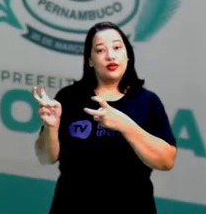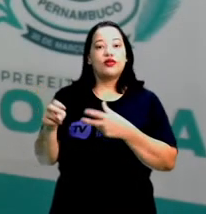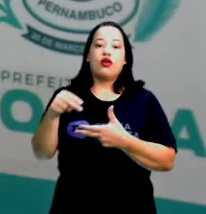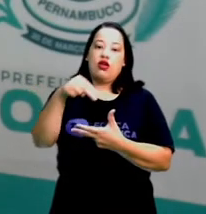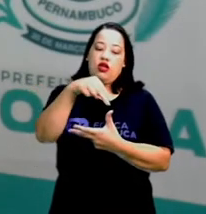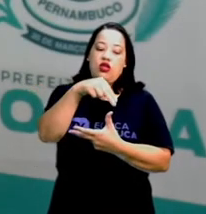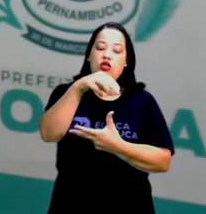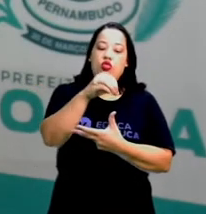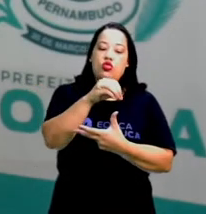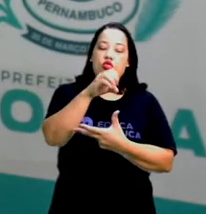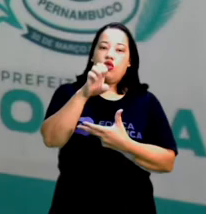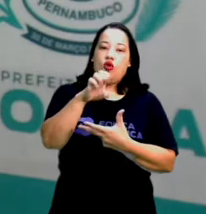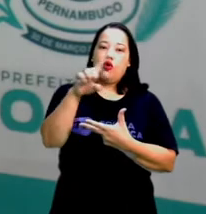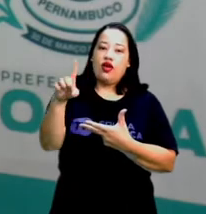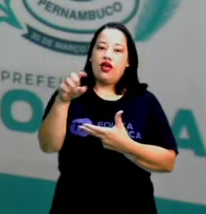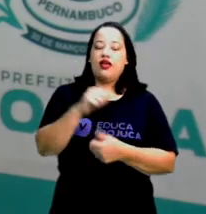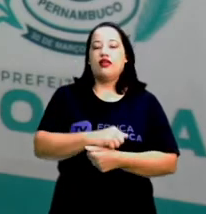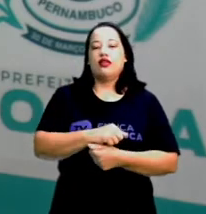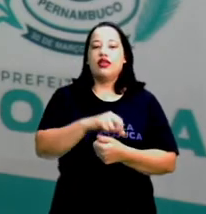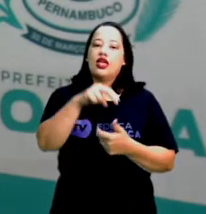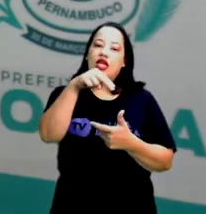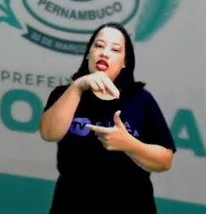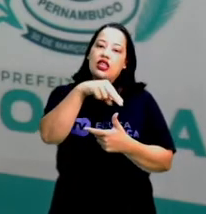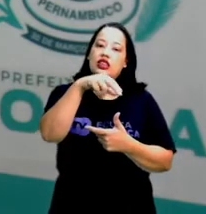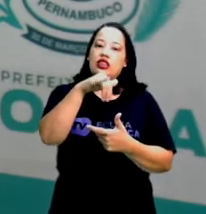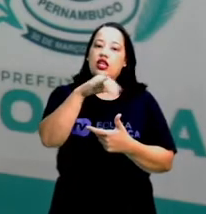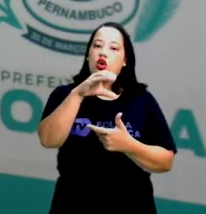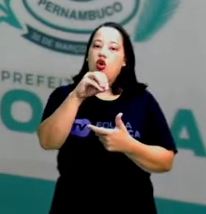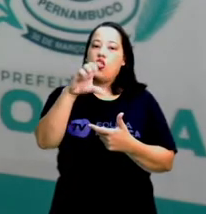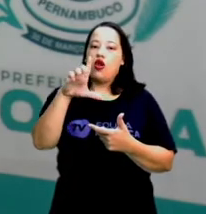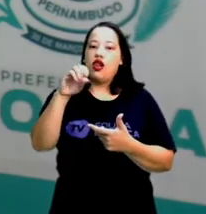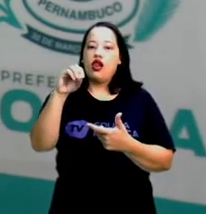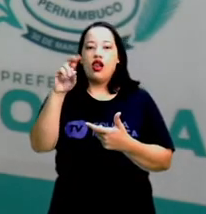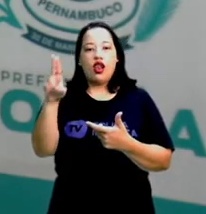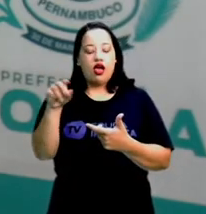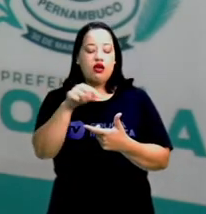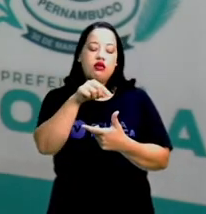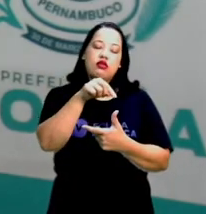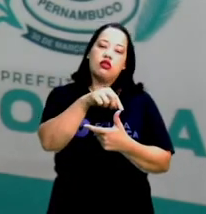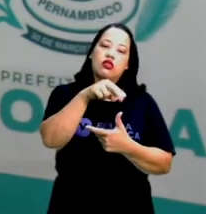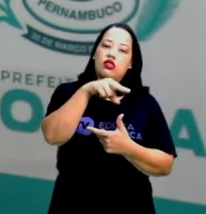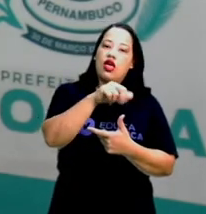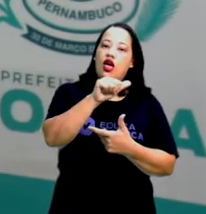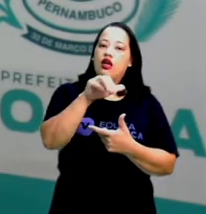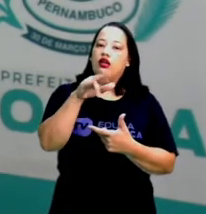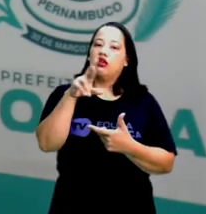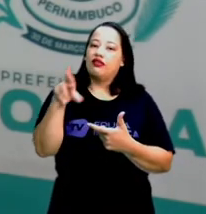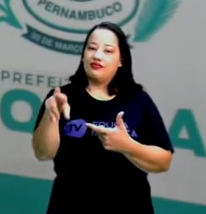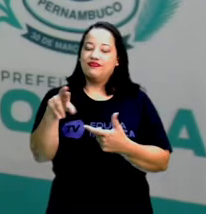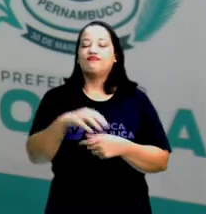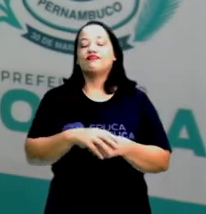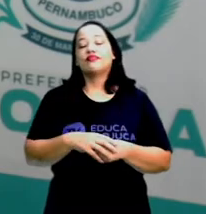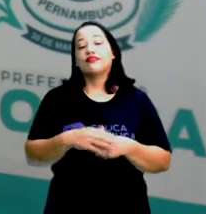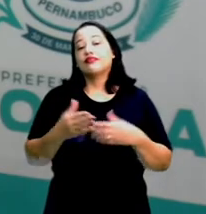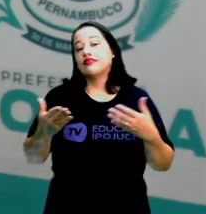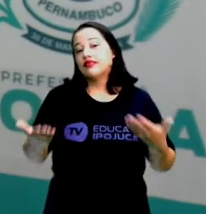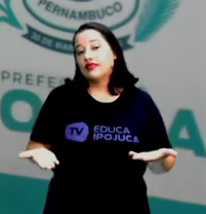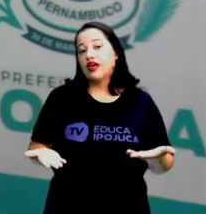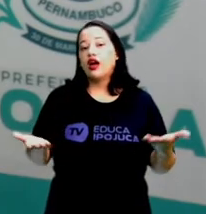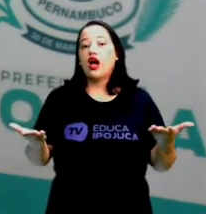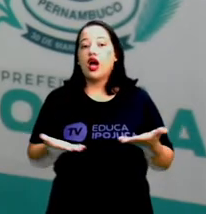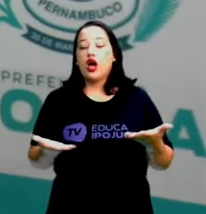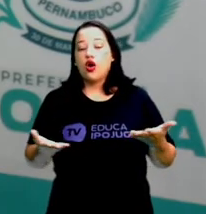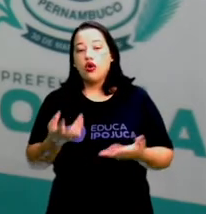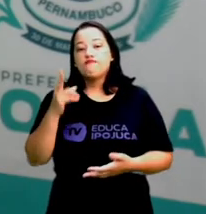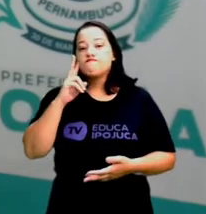Noé, Nicolau e Naí. Vamos então conhecer diferentes